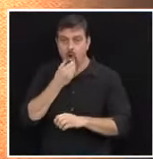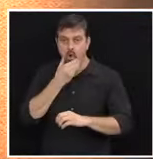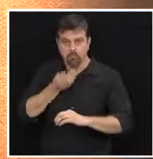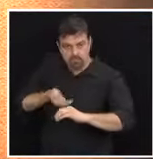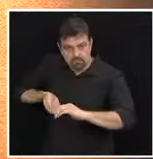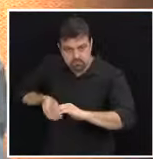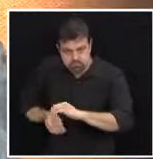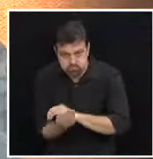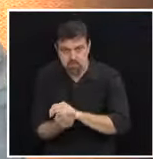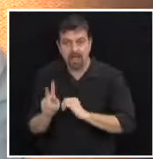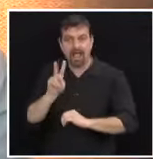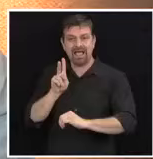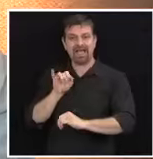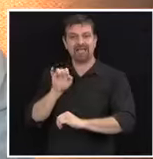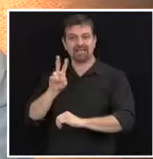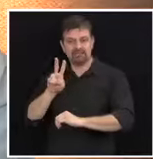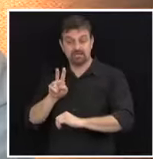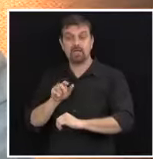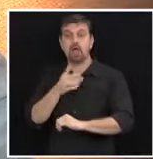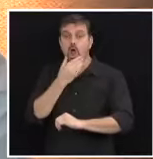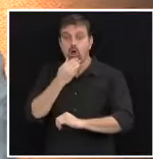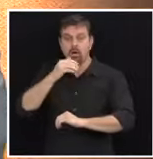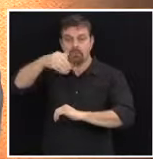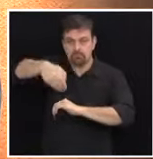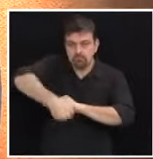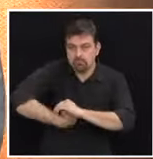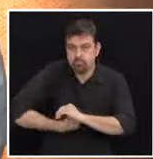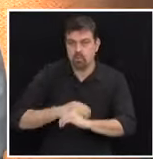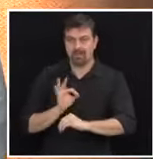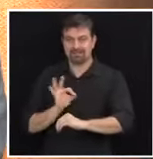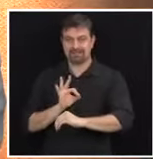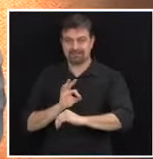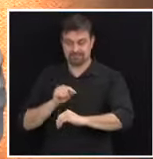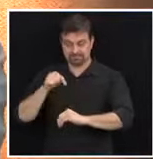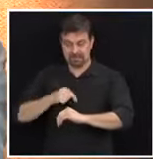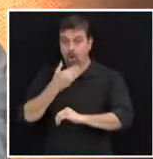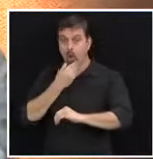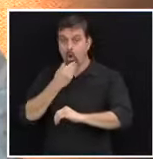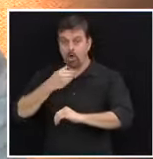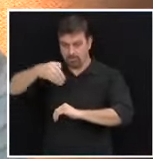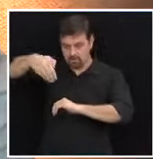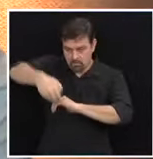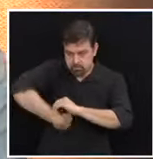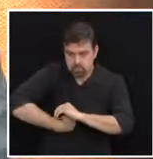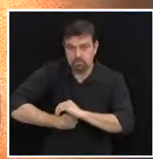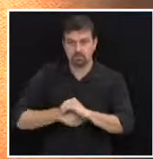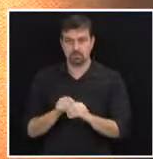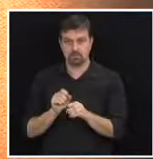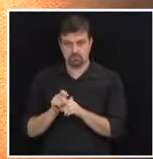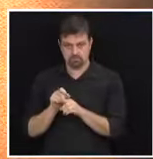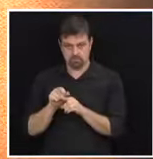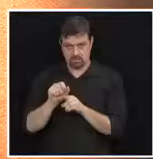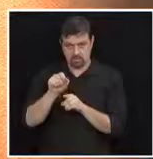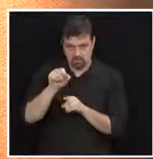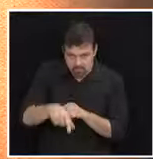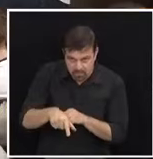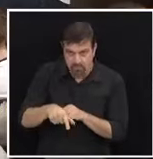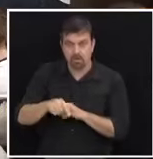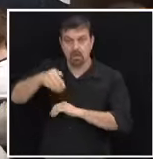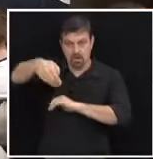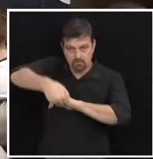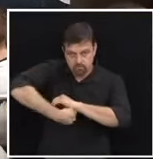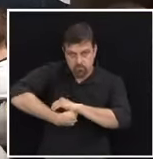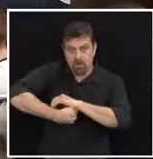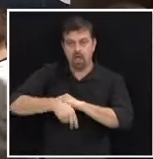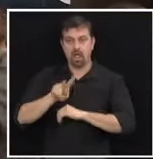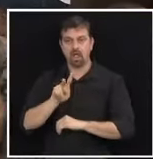o vírus e quem é passivo não tem o vírus. Então ele vai receber a inoculação, de certa maneira, do sêmen com